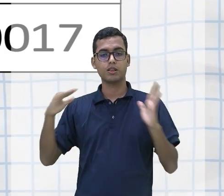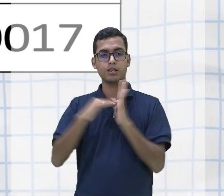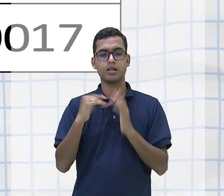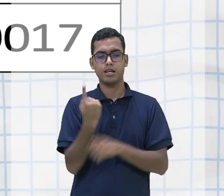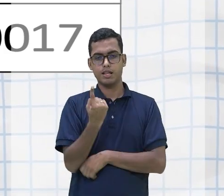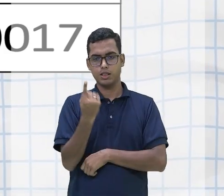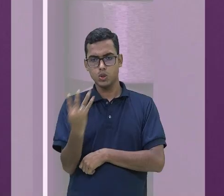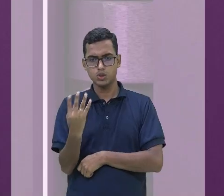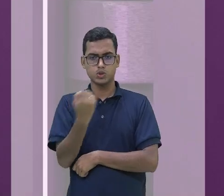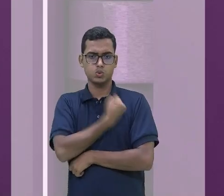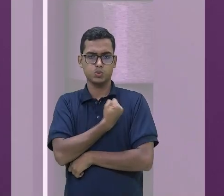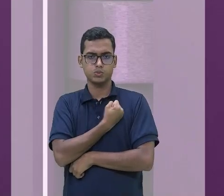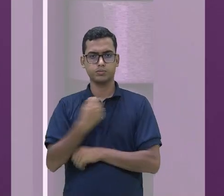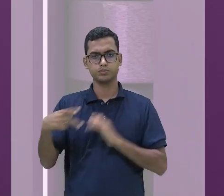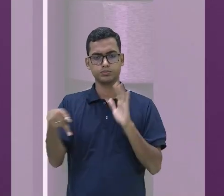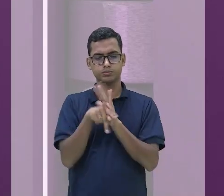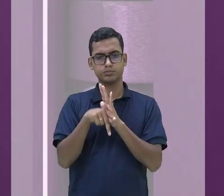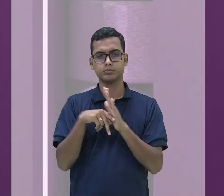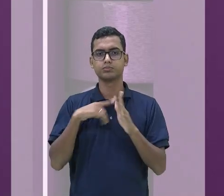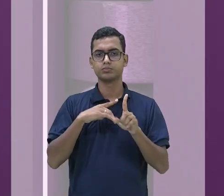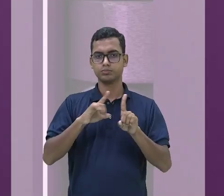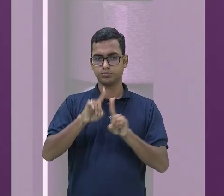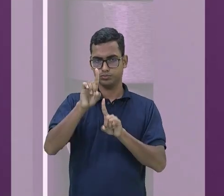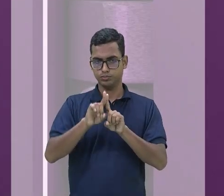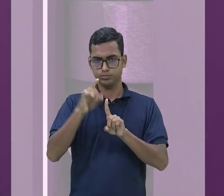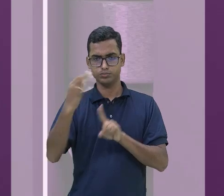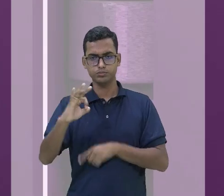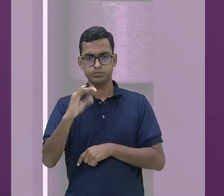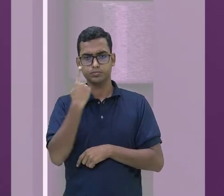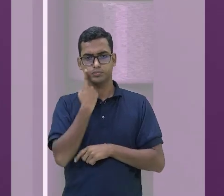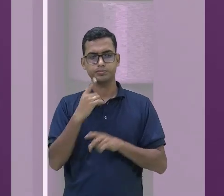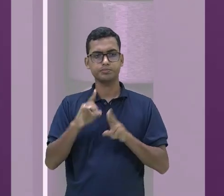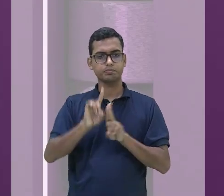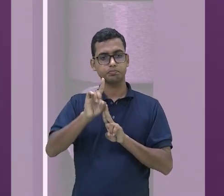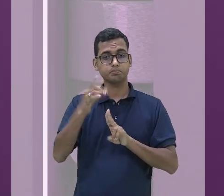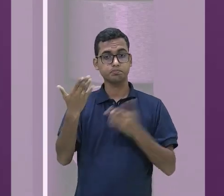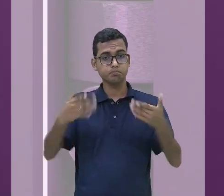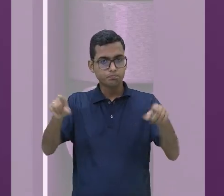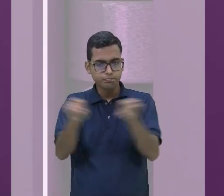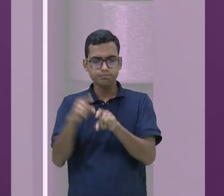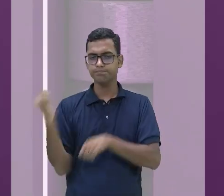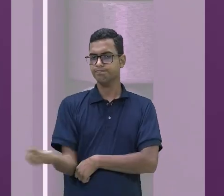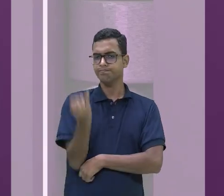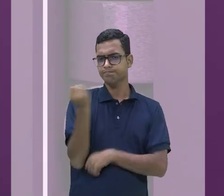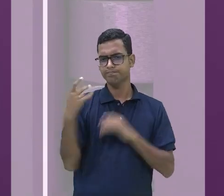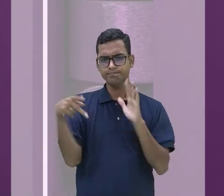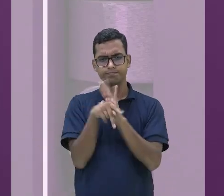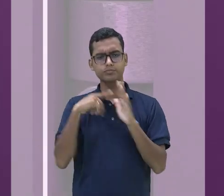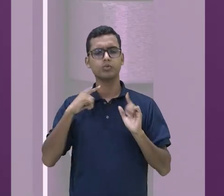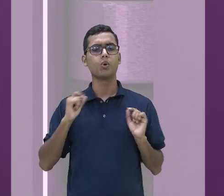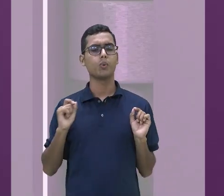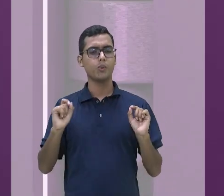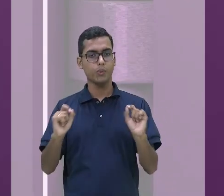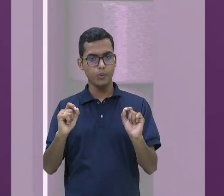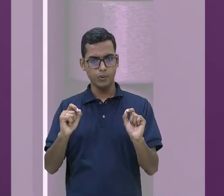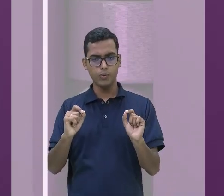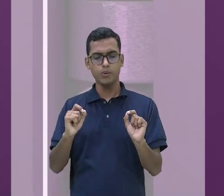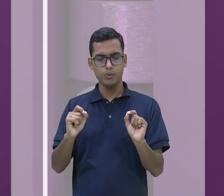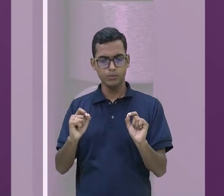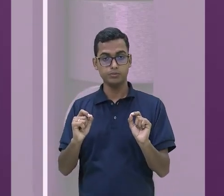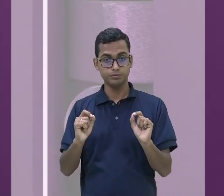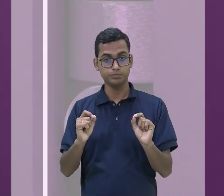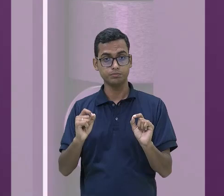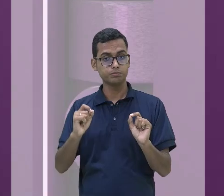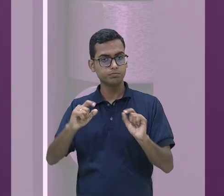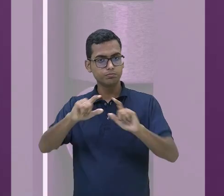números decimais. Então vejam só a importância, né, dos logaritmos. Eles vieram para ajudar a realizar cálculos